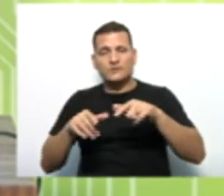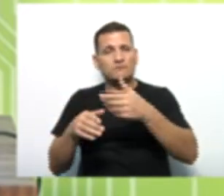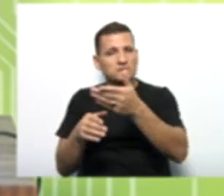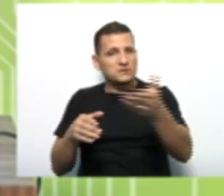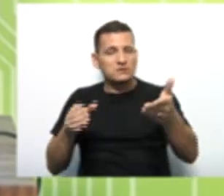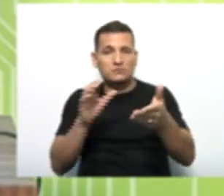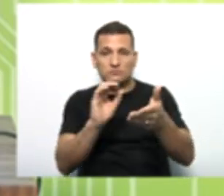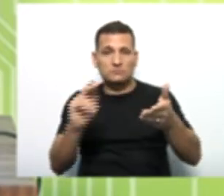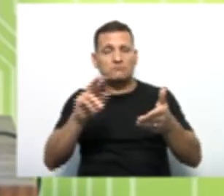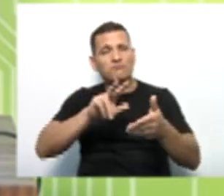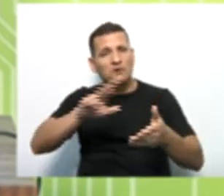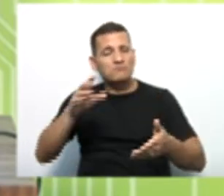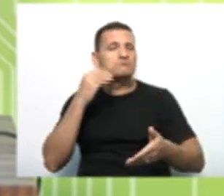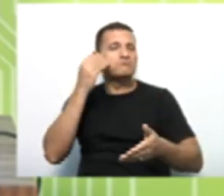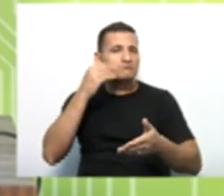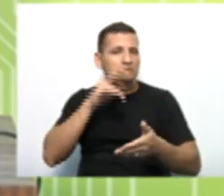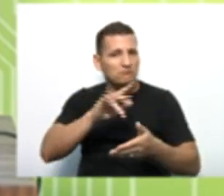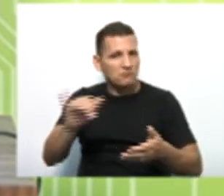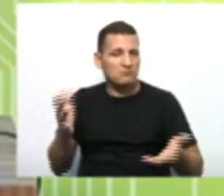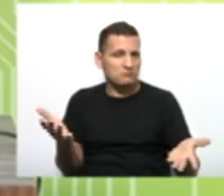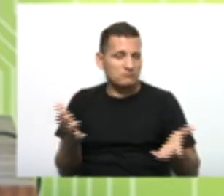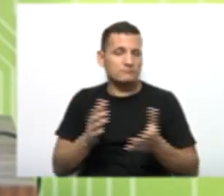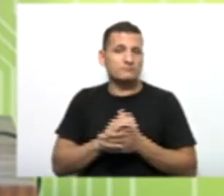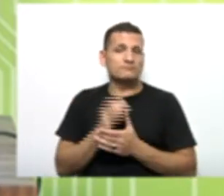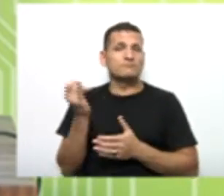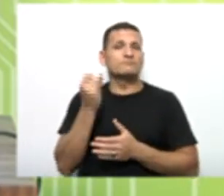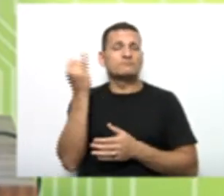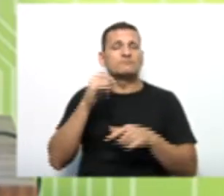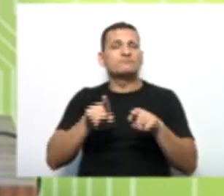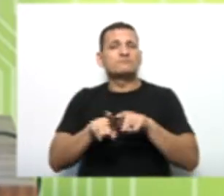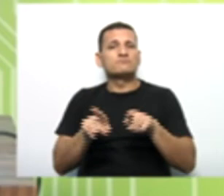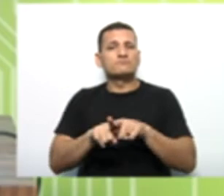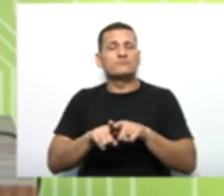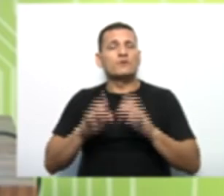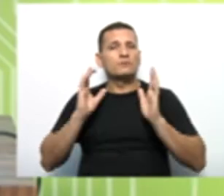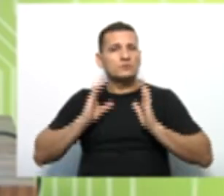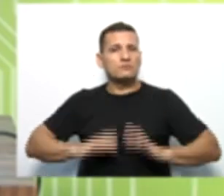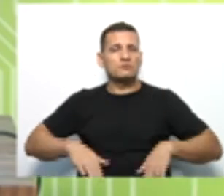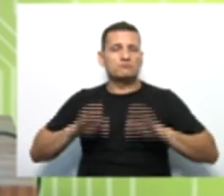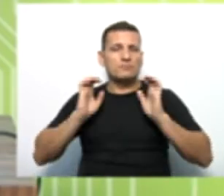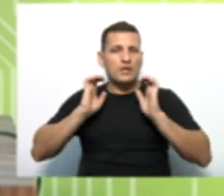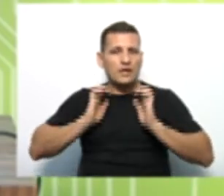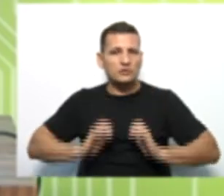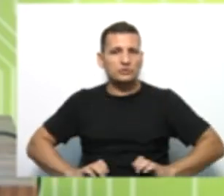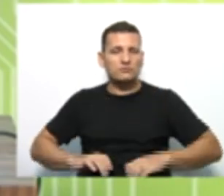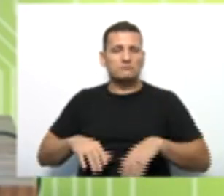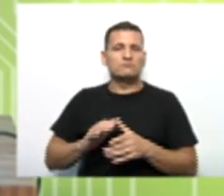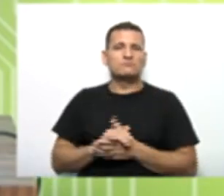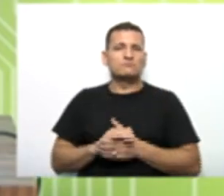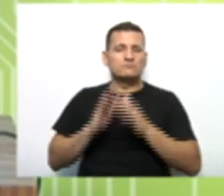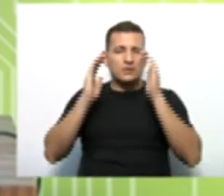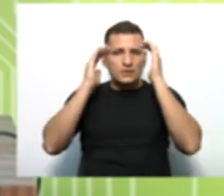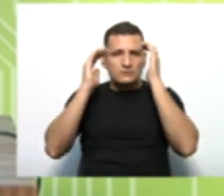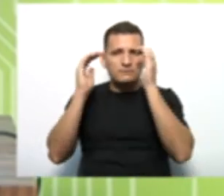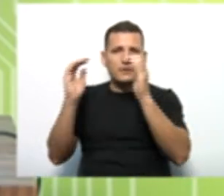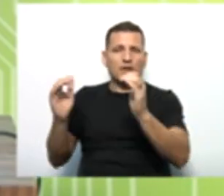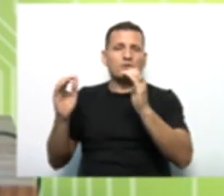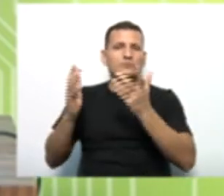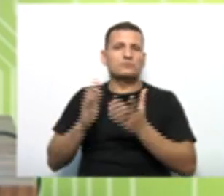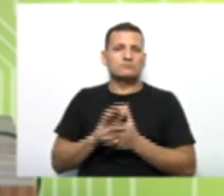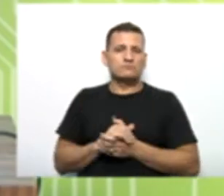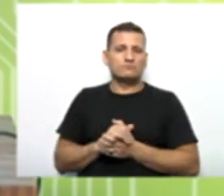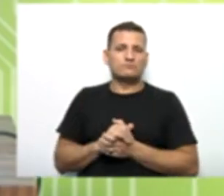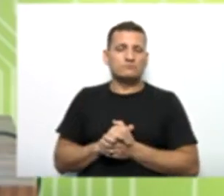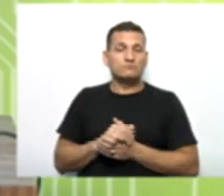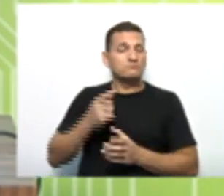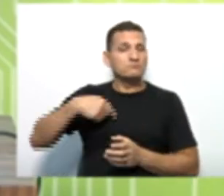cooperativa vão vivenciar muito isso. E é importante adotar comportamentos éticos visando o respeito ao próximo para